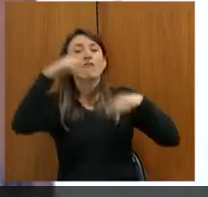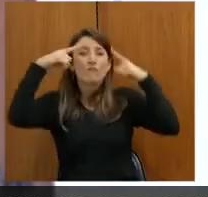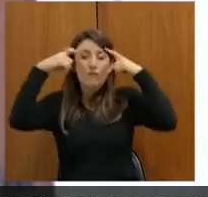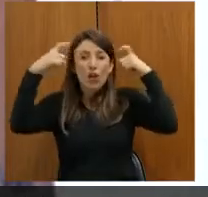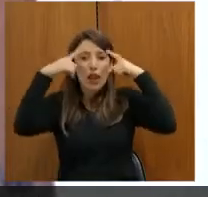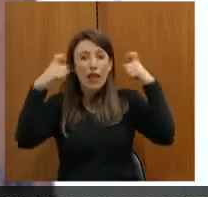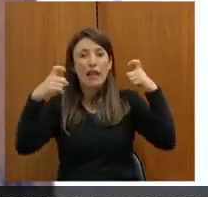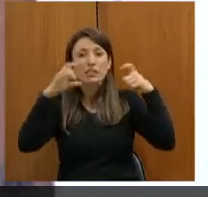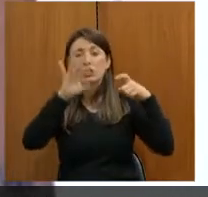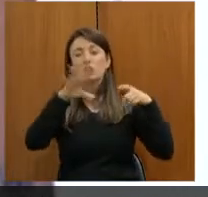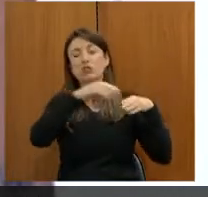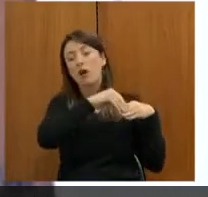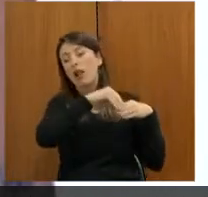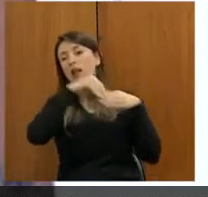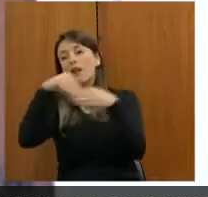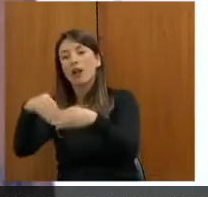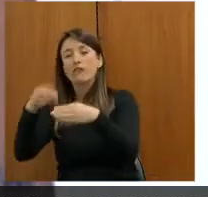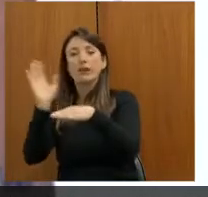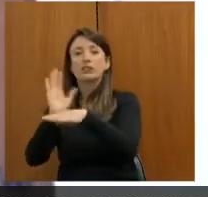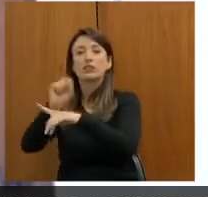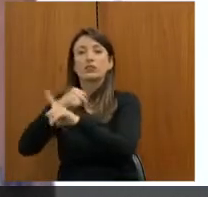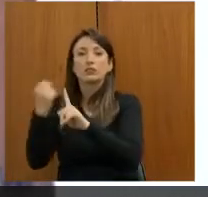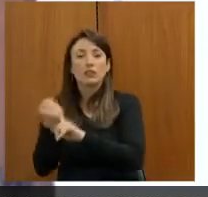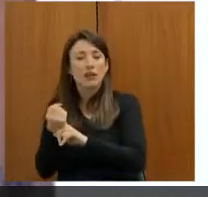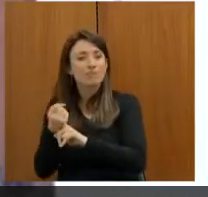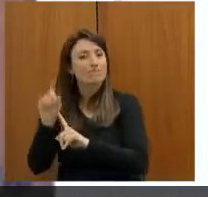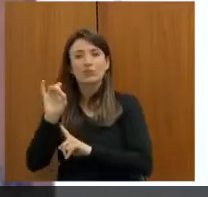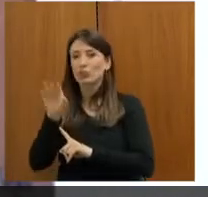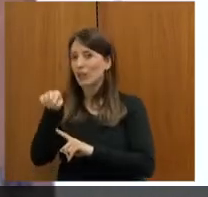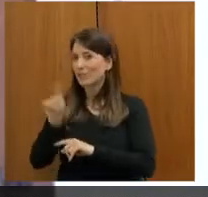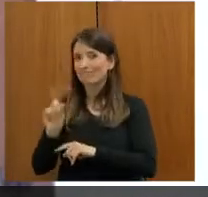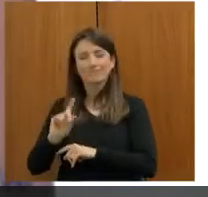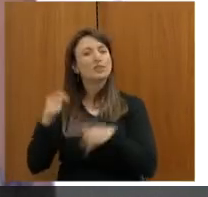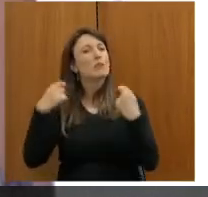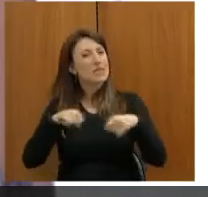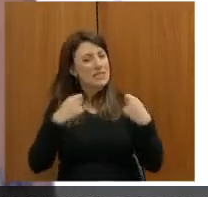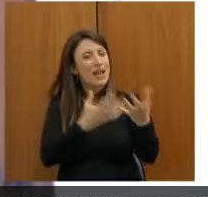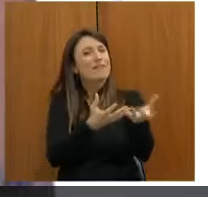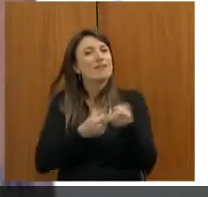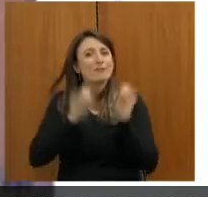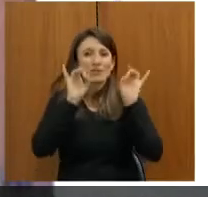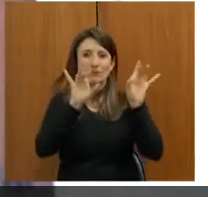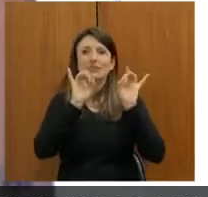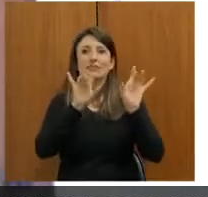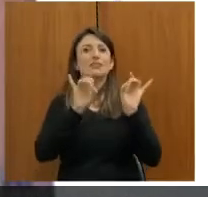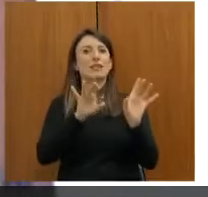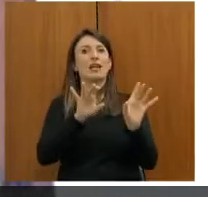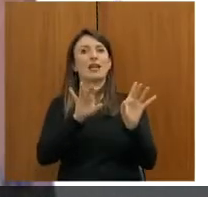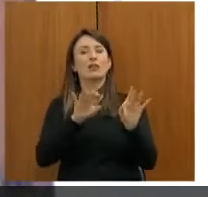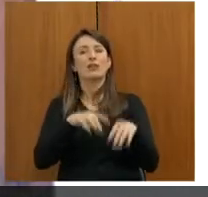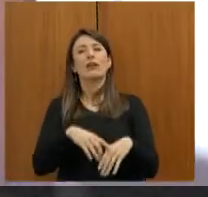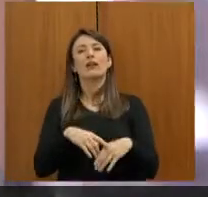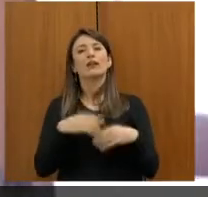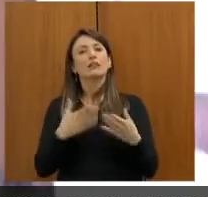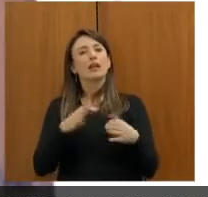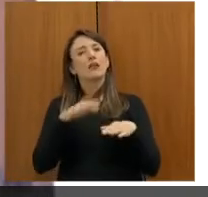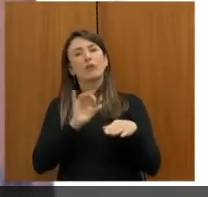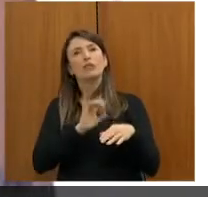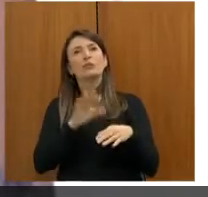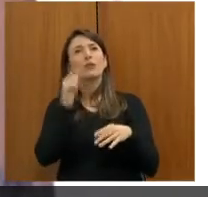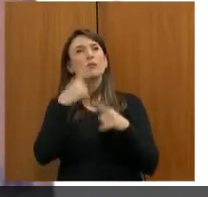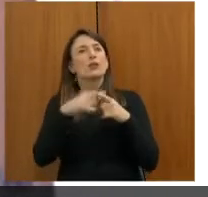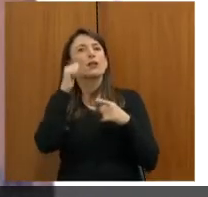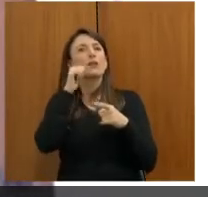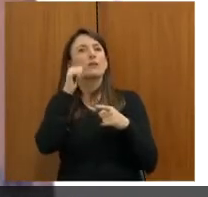prejudicial o quanto que isso é ruim quando tá preciso atendimento especializado pela ser vista não como provedora do lar não ele